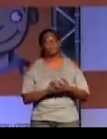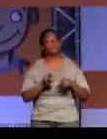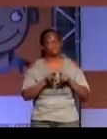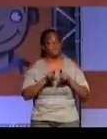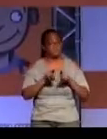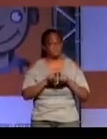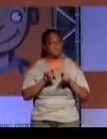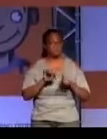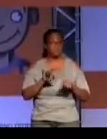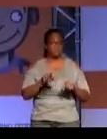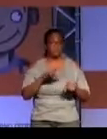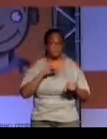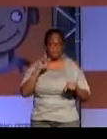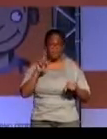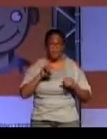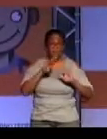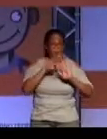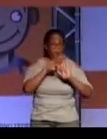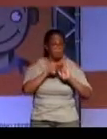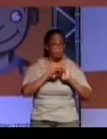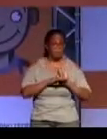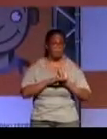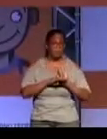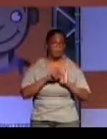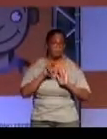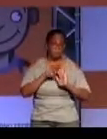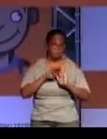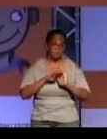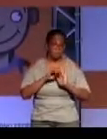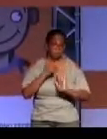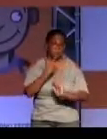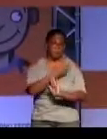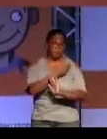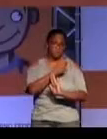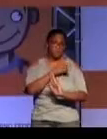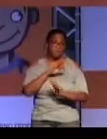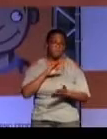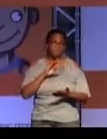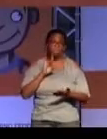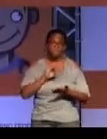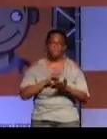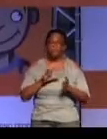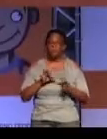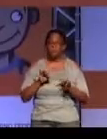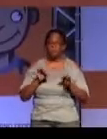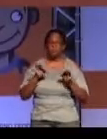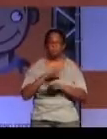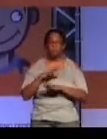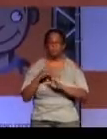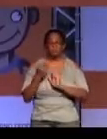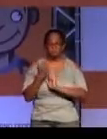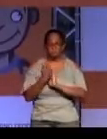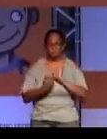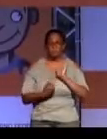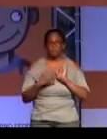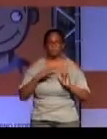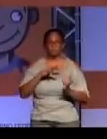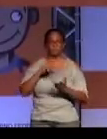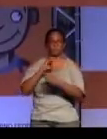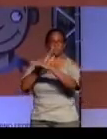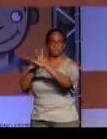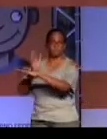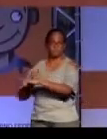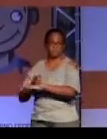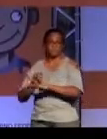considerado como um dos programas de imunização mais completos do mundo. Mesmo